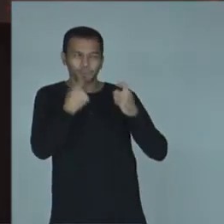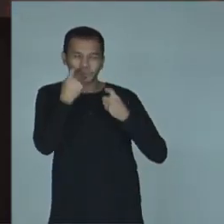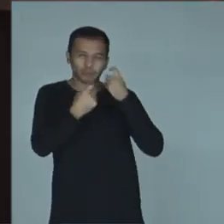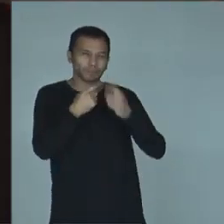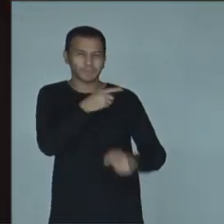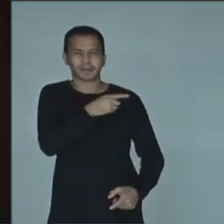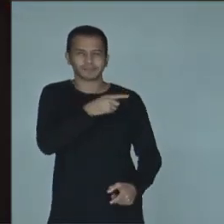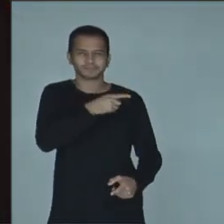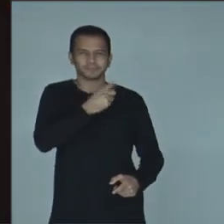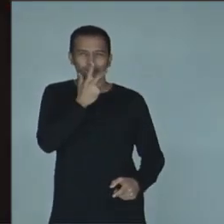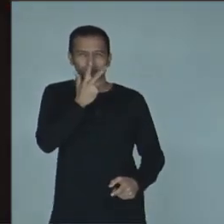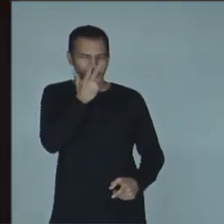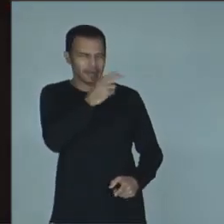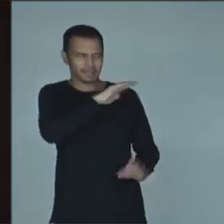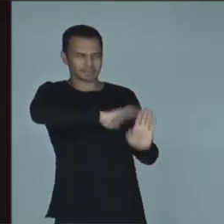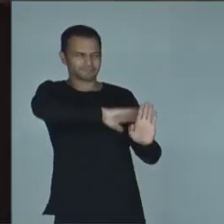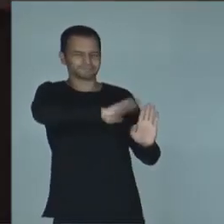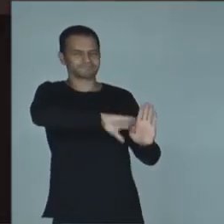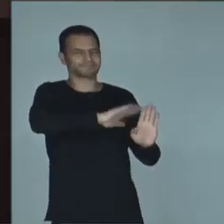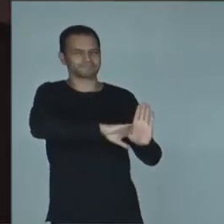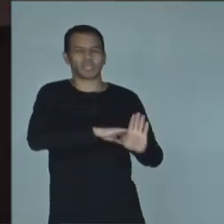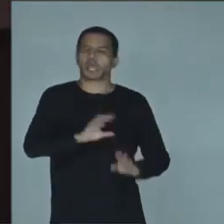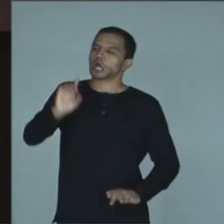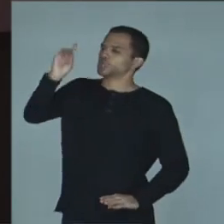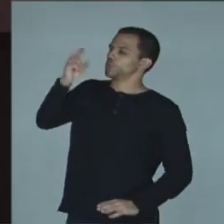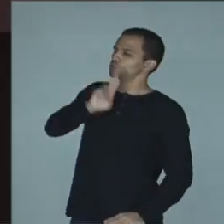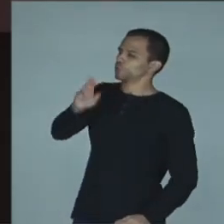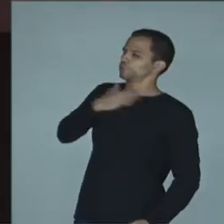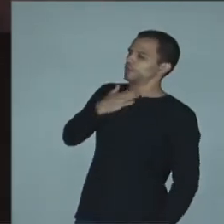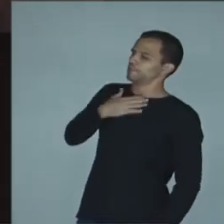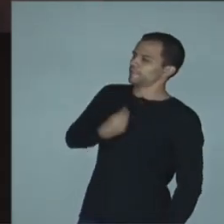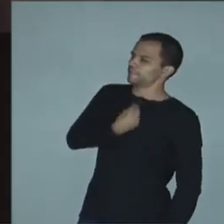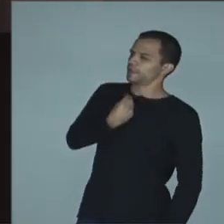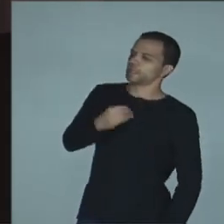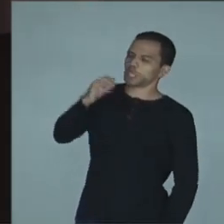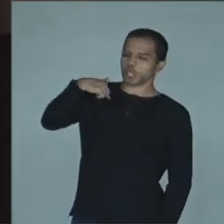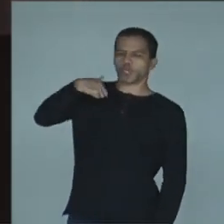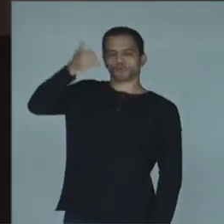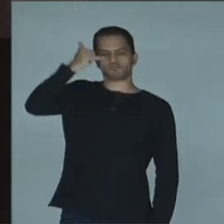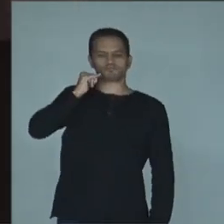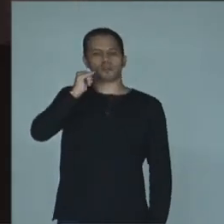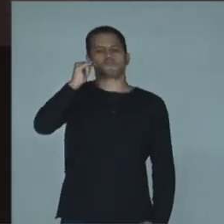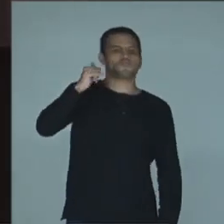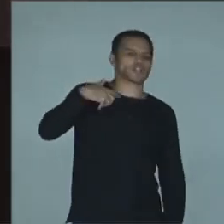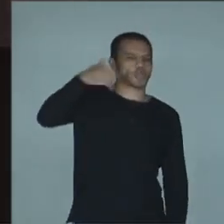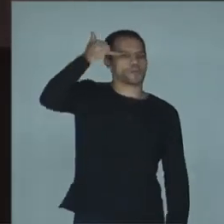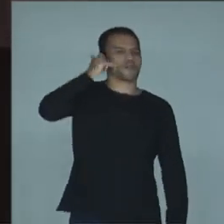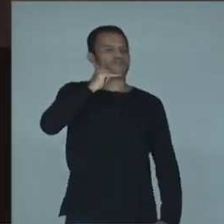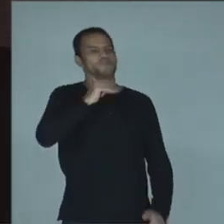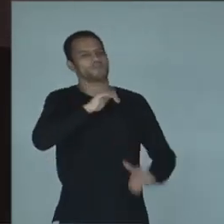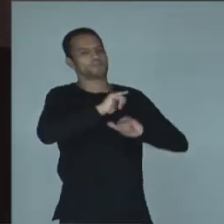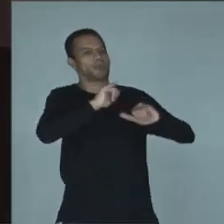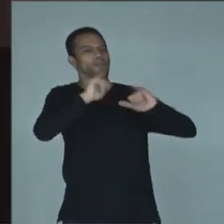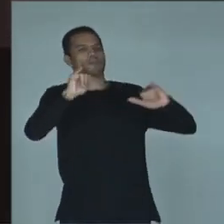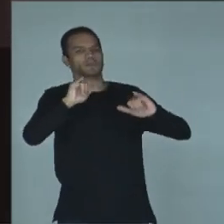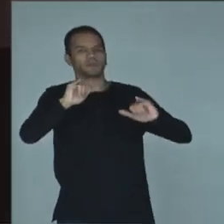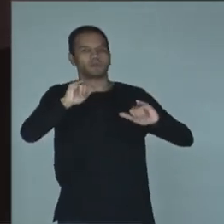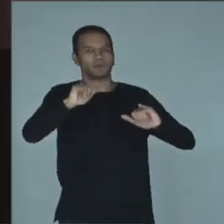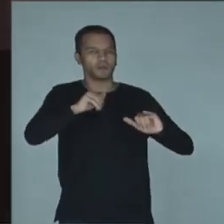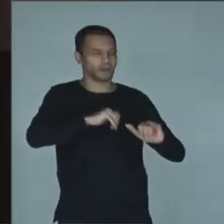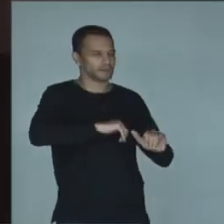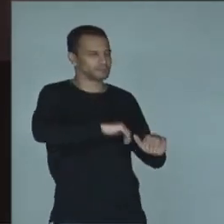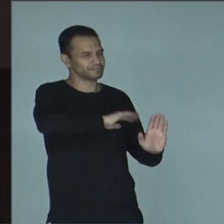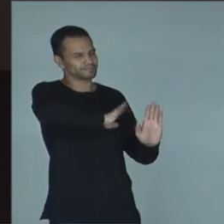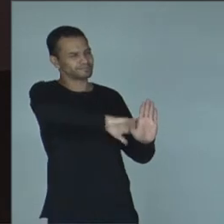preocupado dele usar muito Deus fala muito na minha vida Deus fala muito aí depois tu vai ver uma